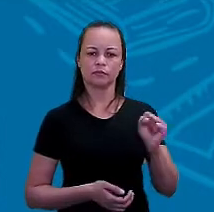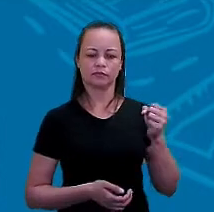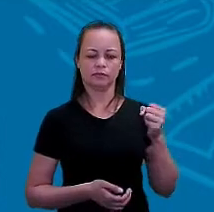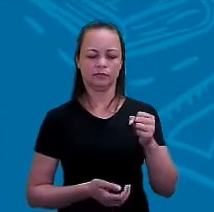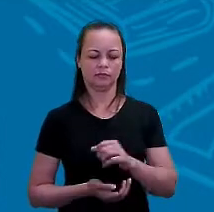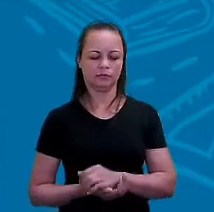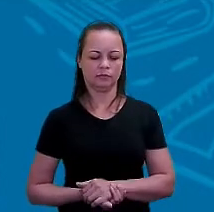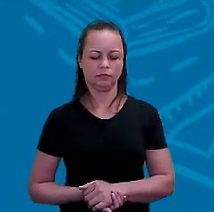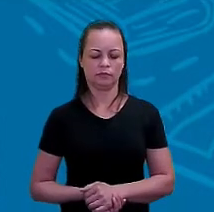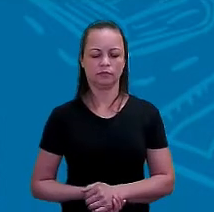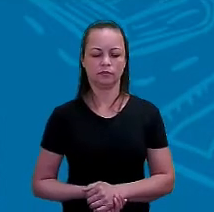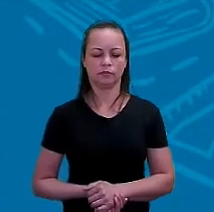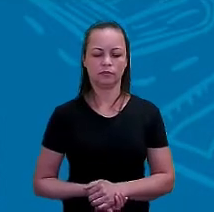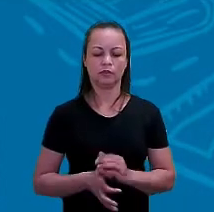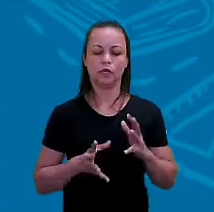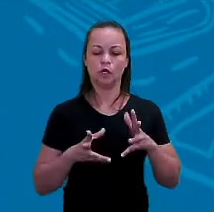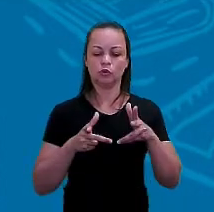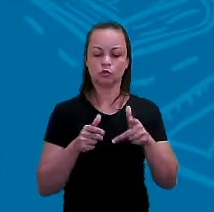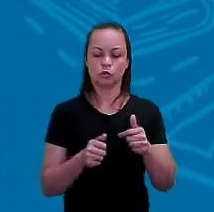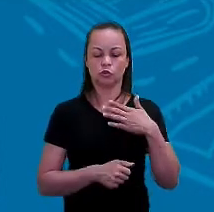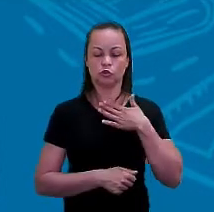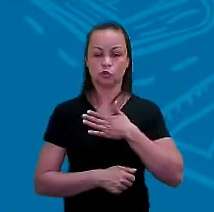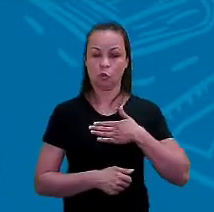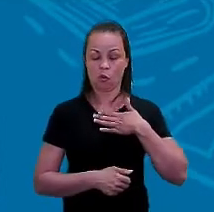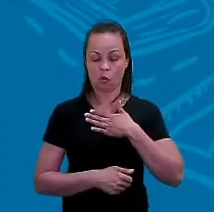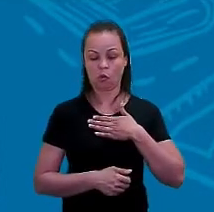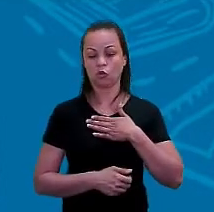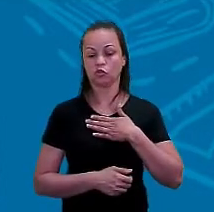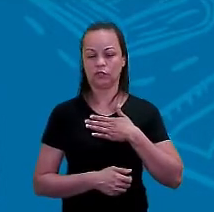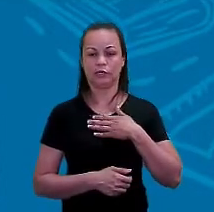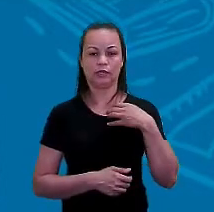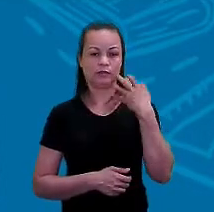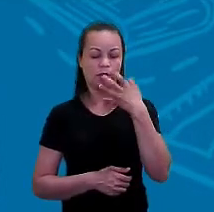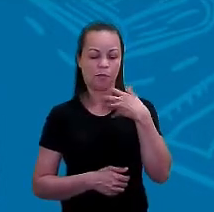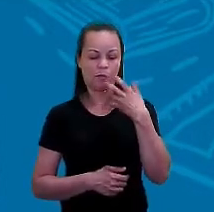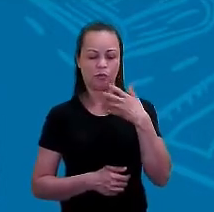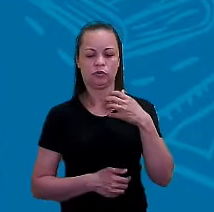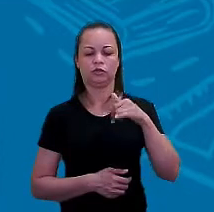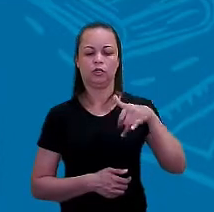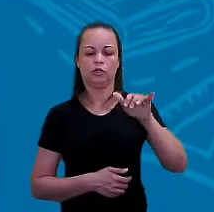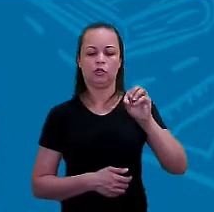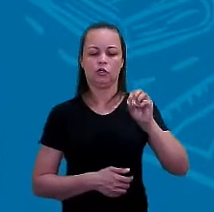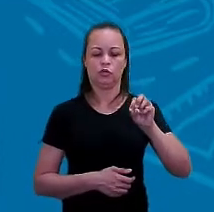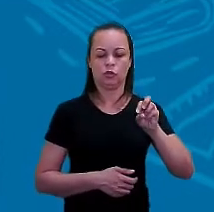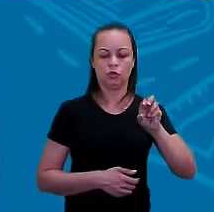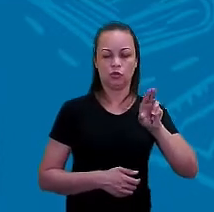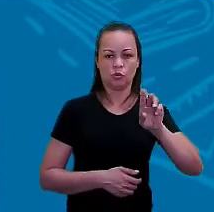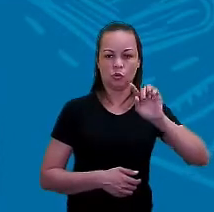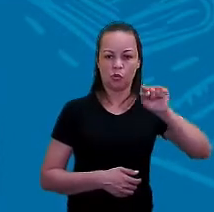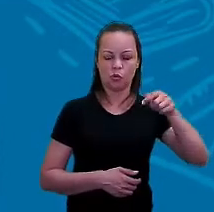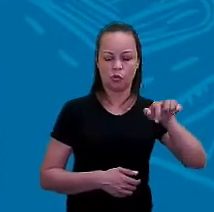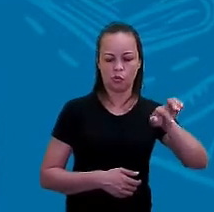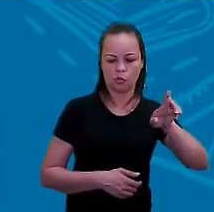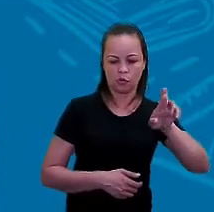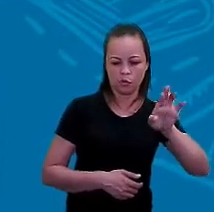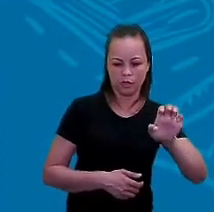one. Todos gostam de ouvir you're beautiful, né? Principalmente as meninas, né? You're beautiful,